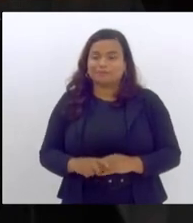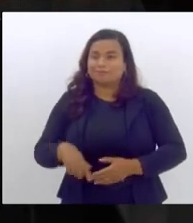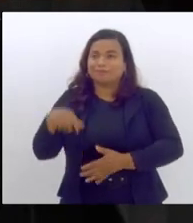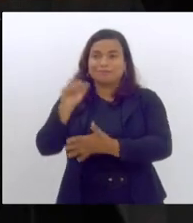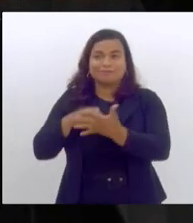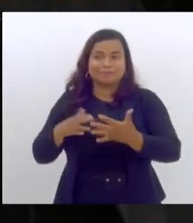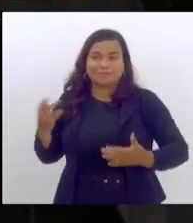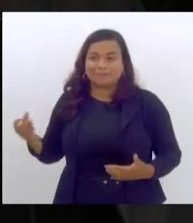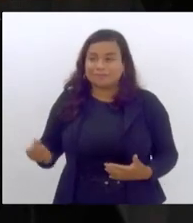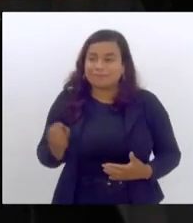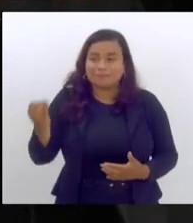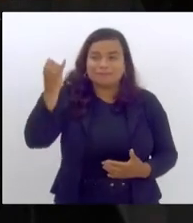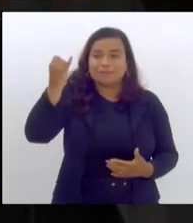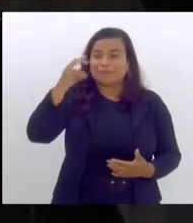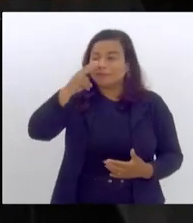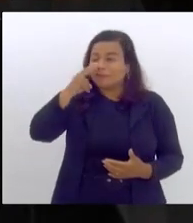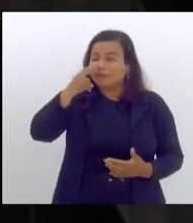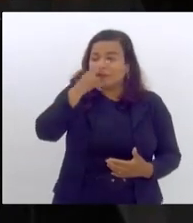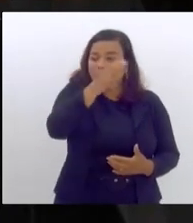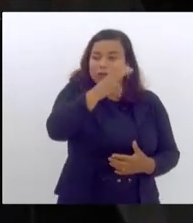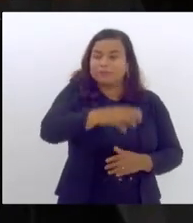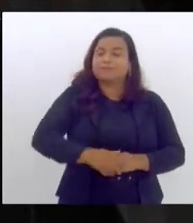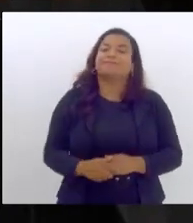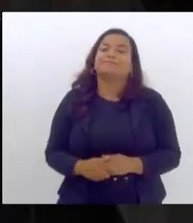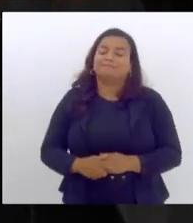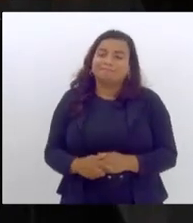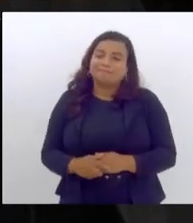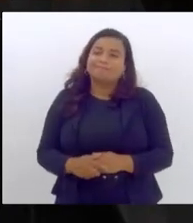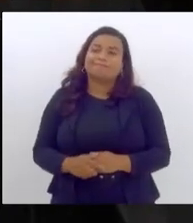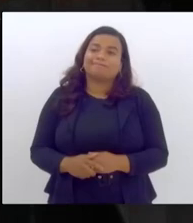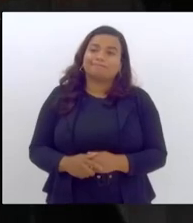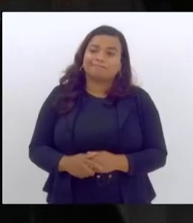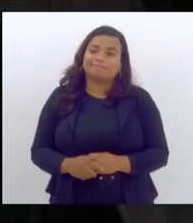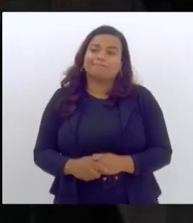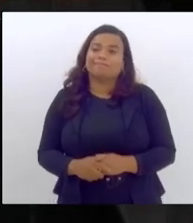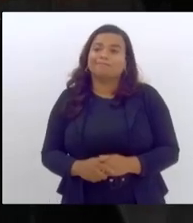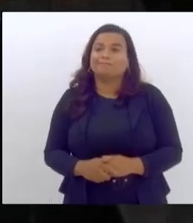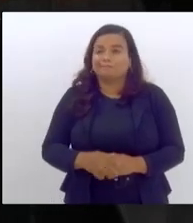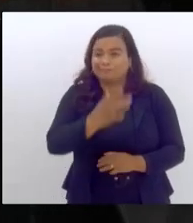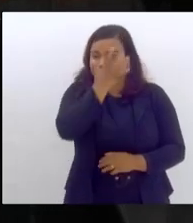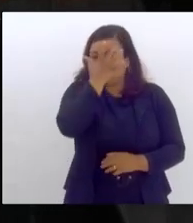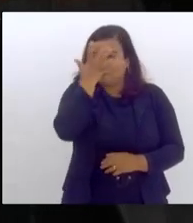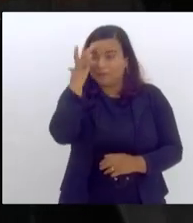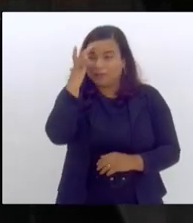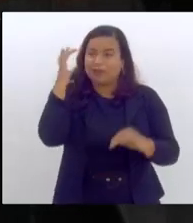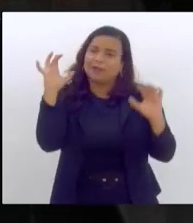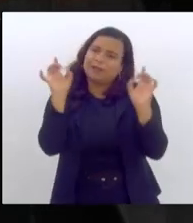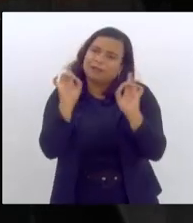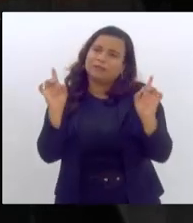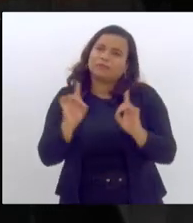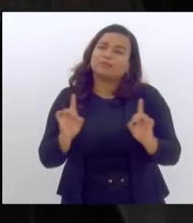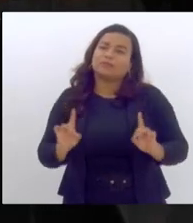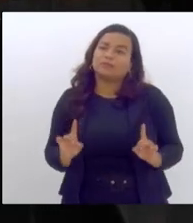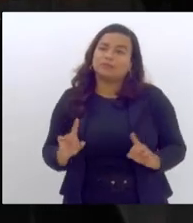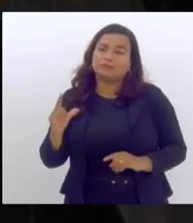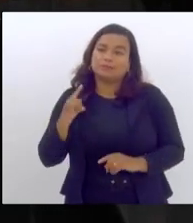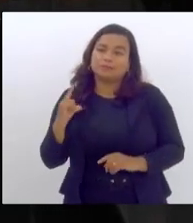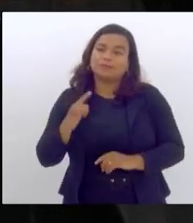atividade importantíssima aos portadores, às